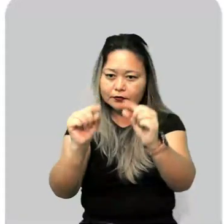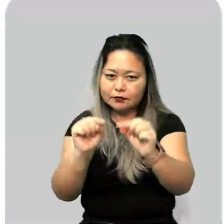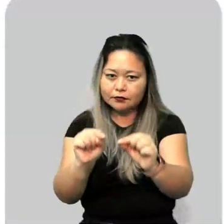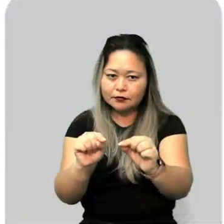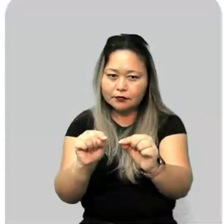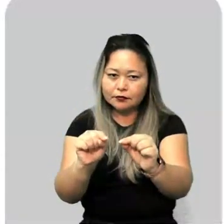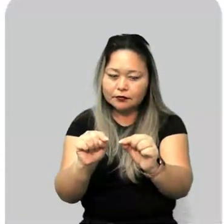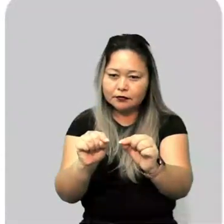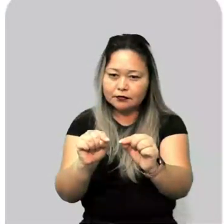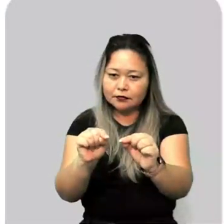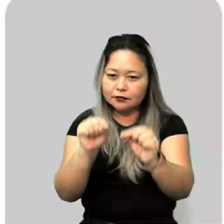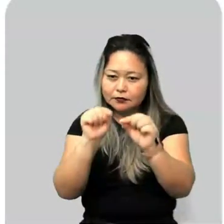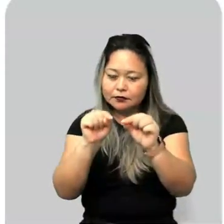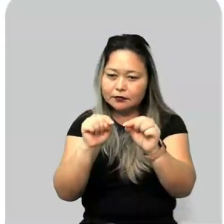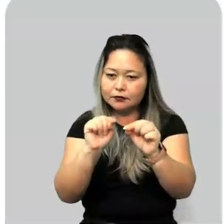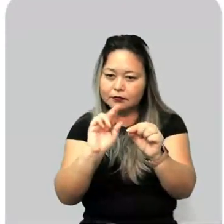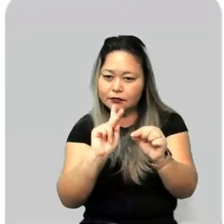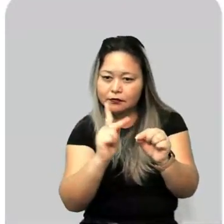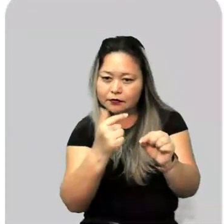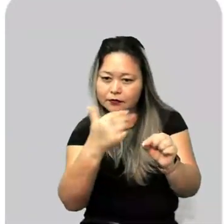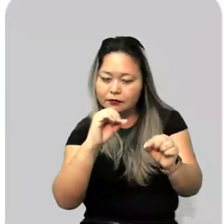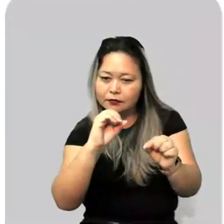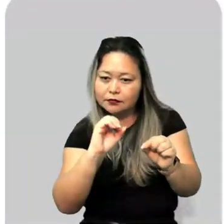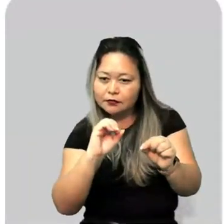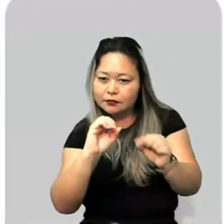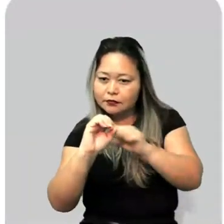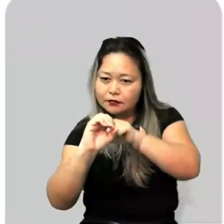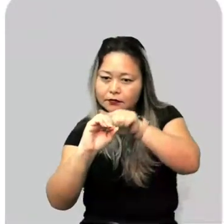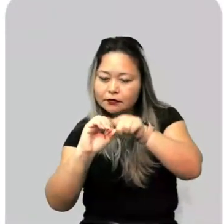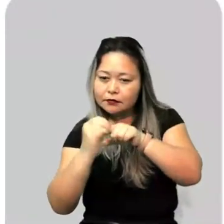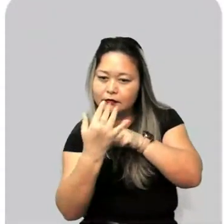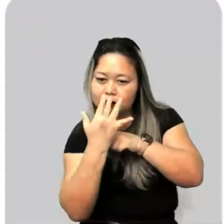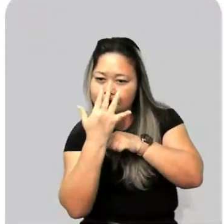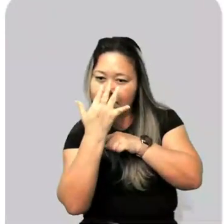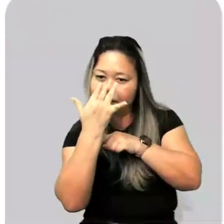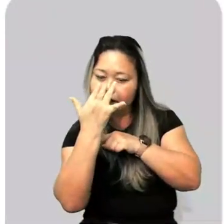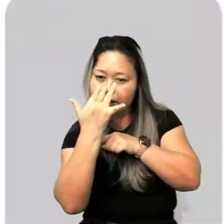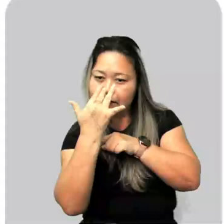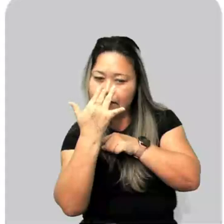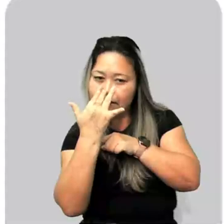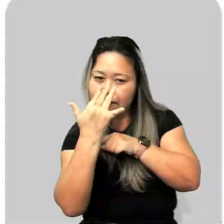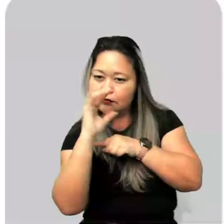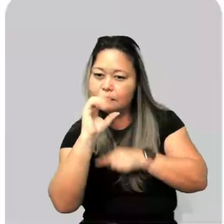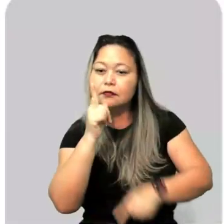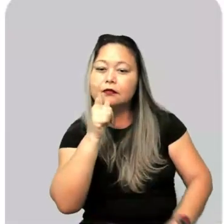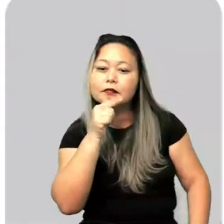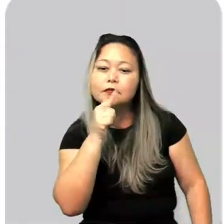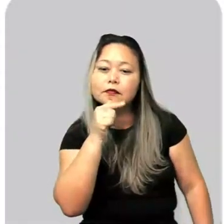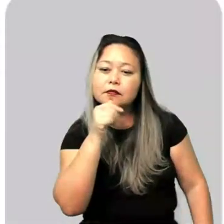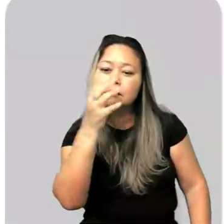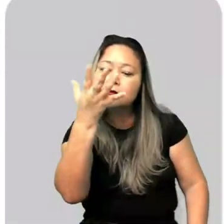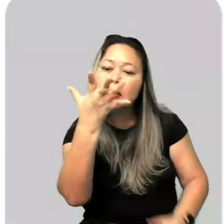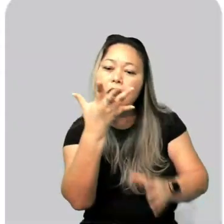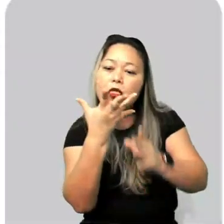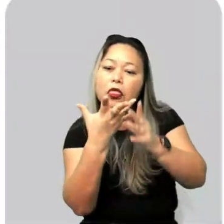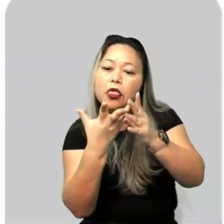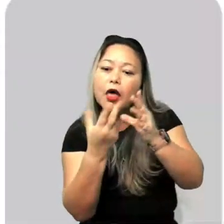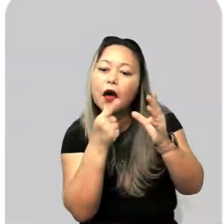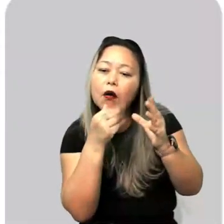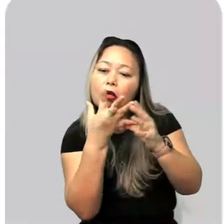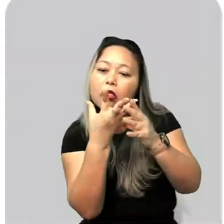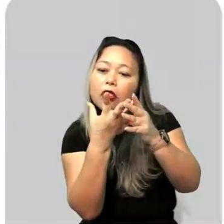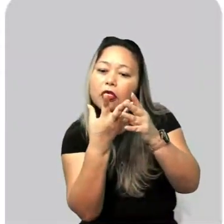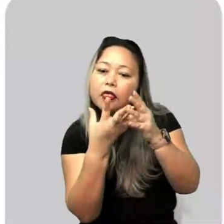hidrogênios, olha onde eles vêm parar aqui. E o oxigênio, olha aqui. Então, eu tenho a desidratação